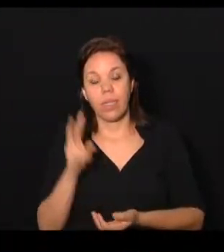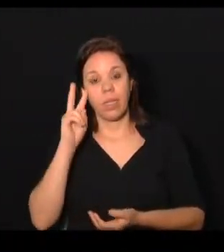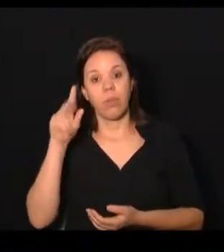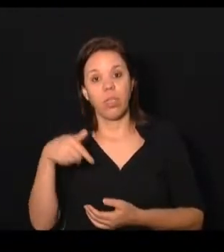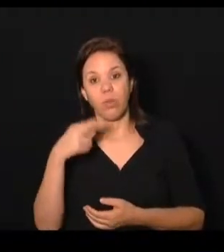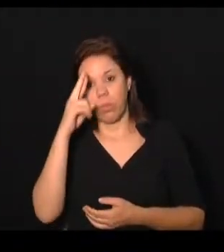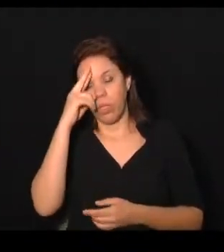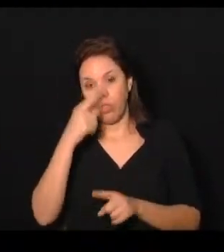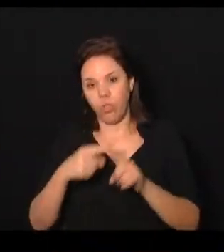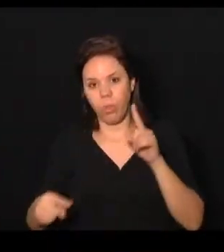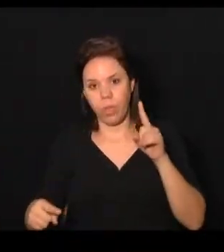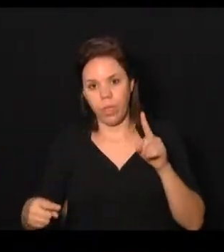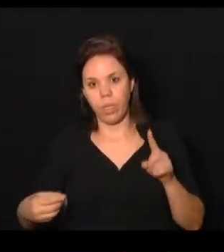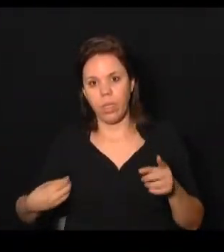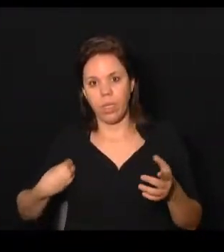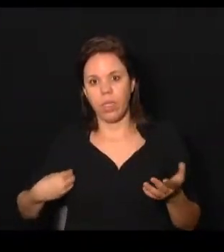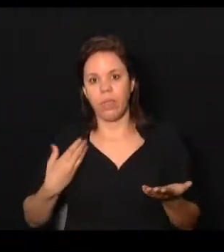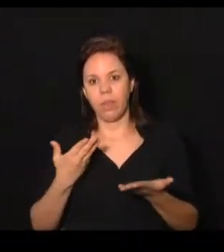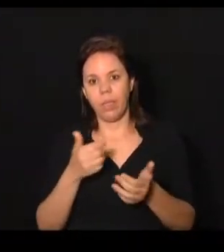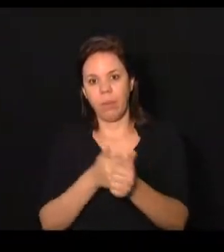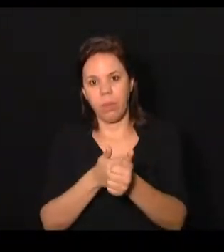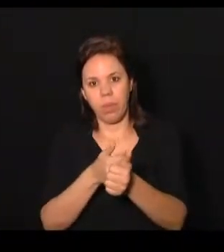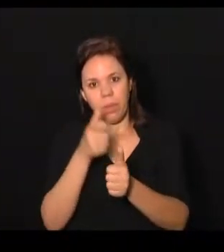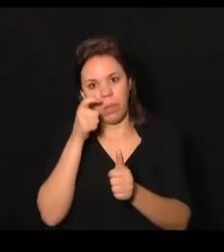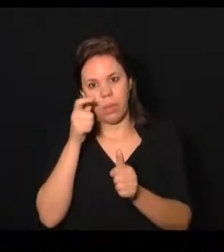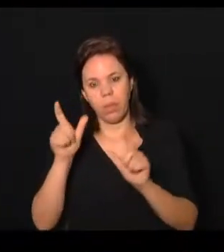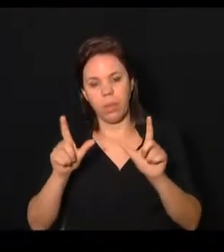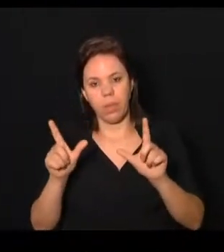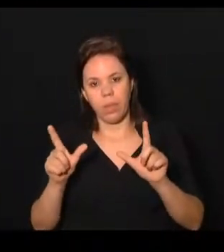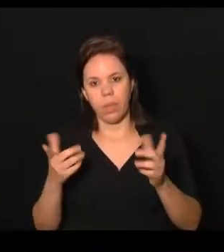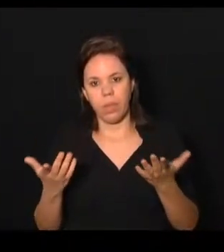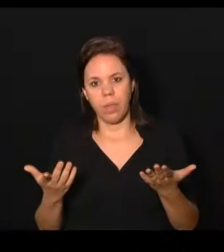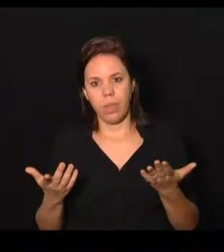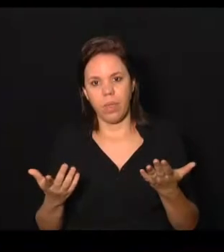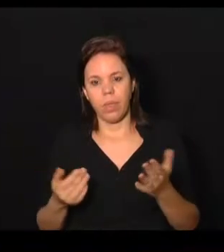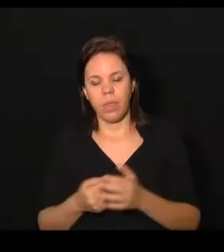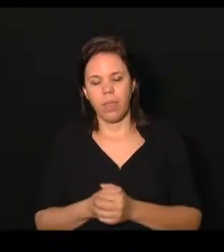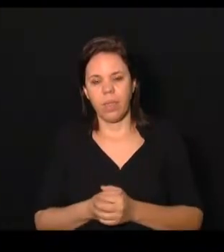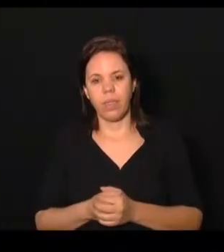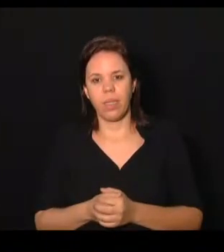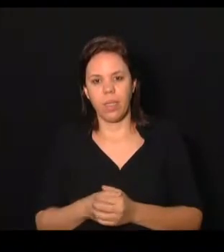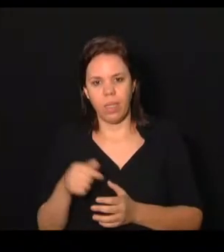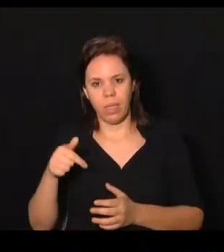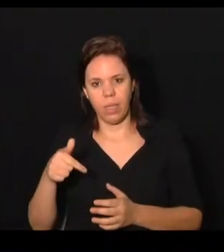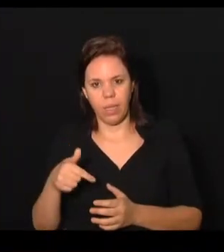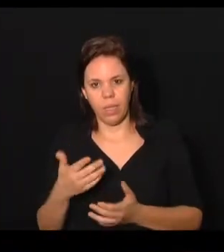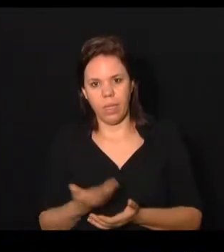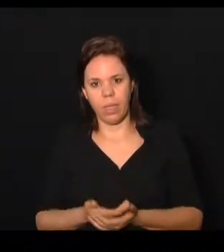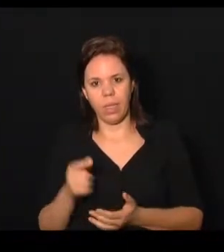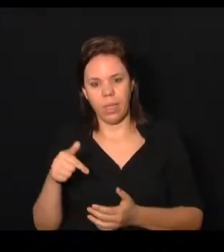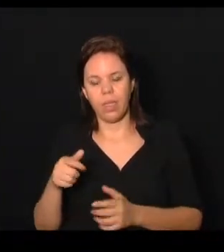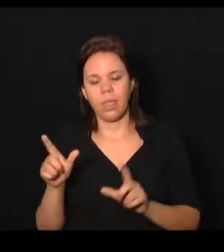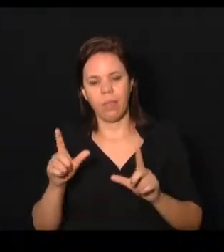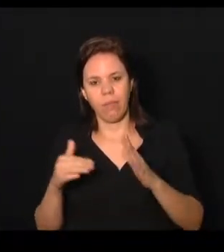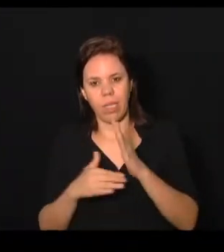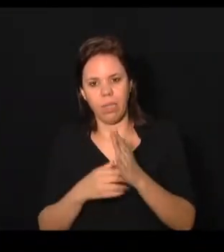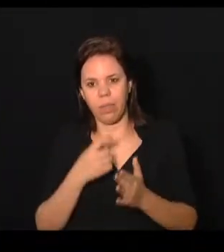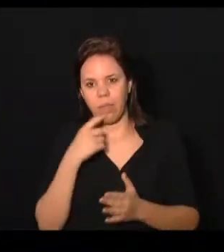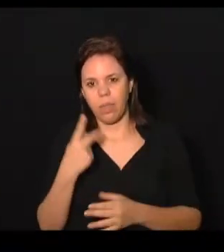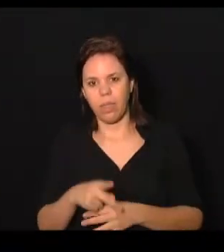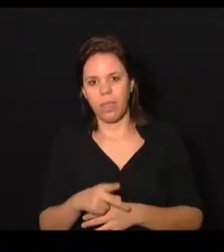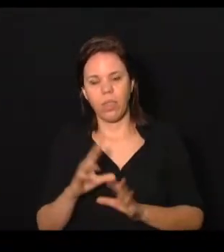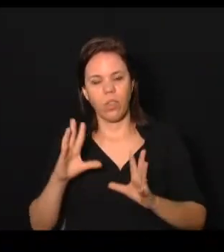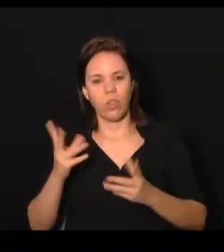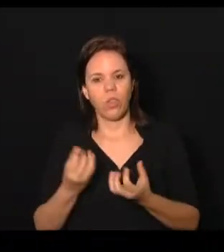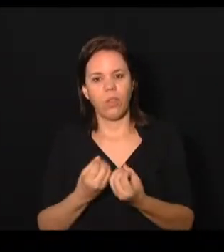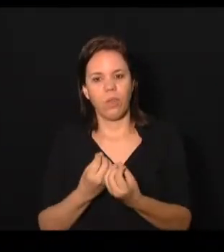do 12:30 vocês acompanham ao vivo aqui no jornal, aqui na TV Câmara Campinas, todas